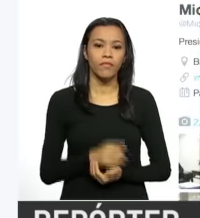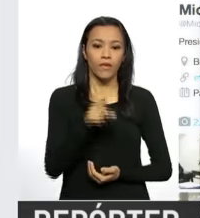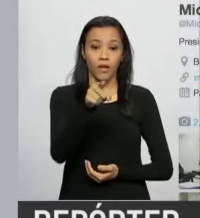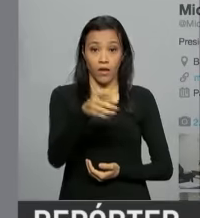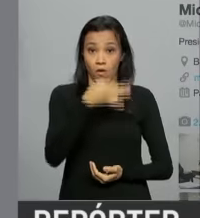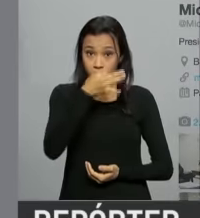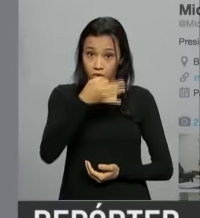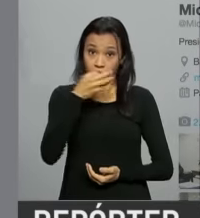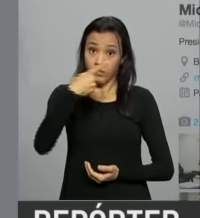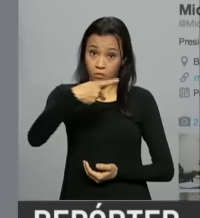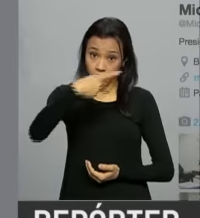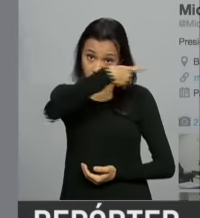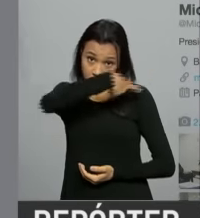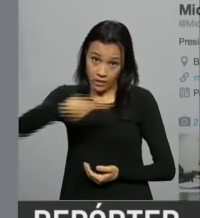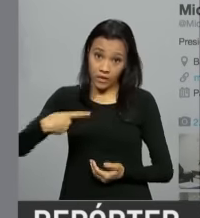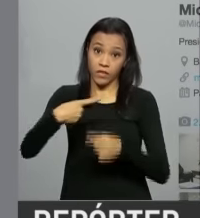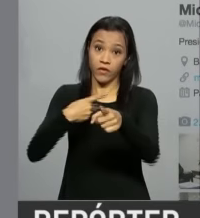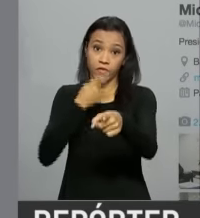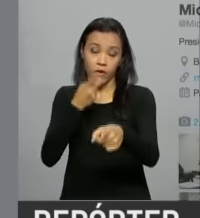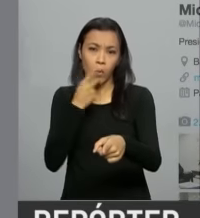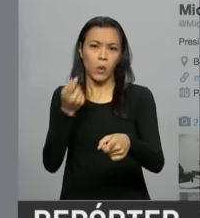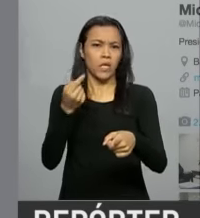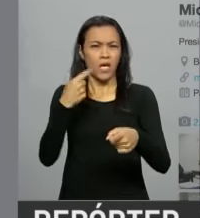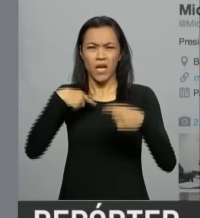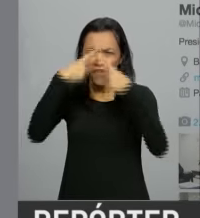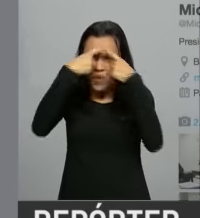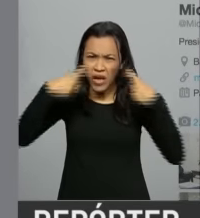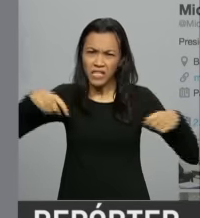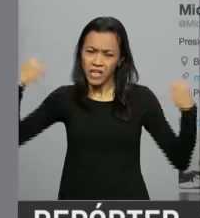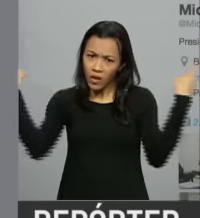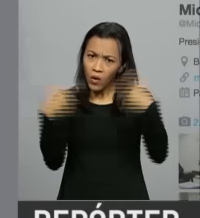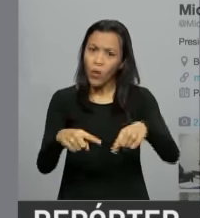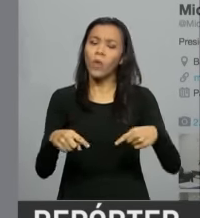Temer disse que repudia com veemência a violência contra